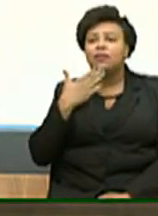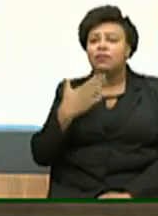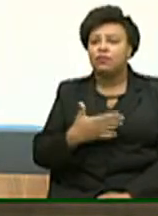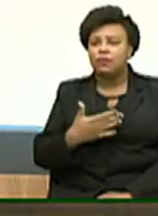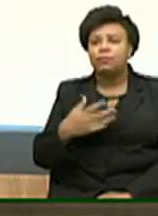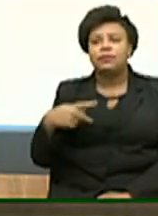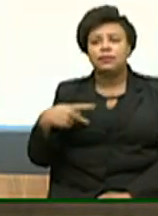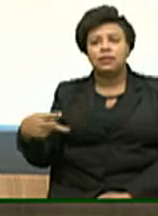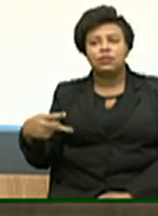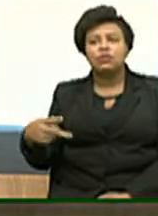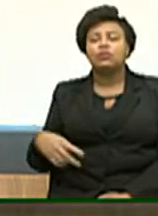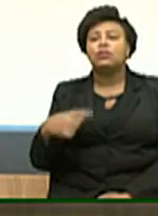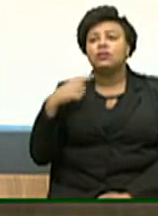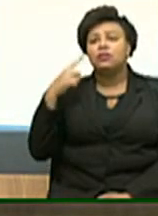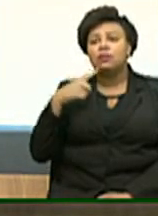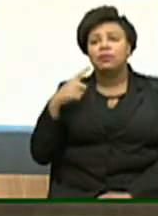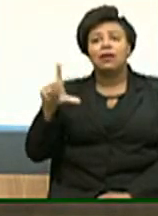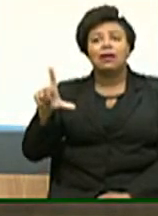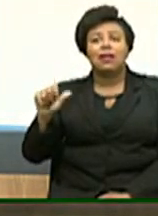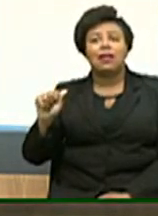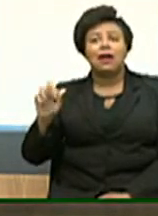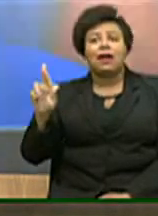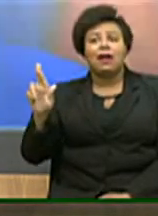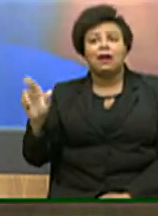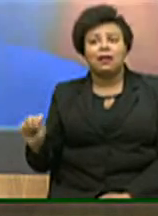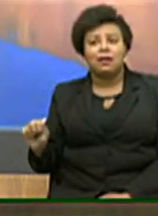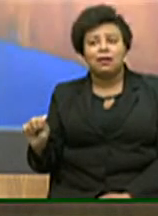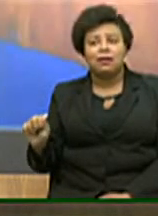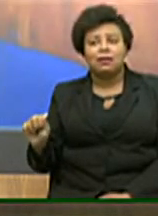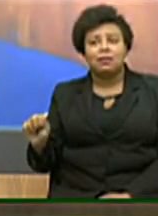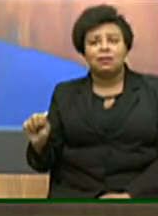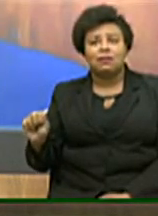Favorável, presidente. Deputado Luiz Augusto Lara.